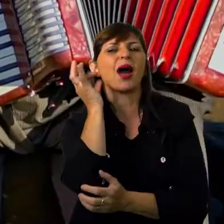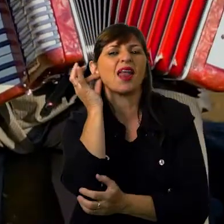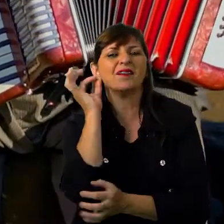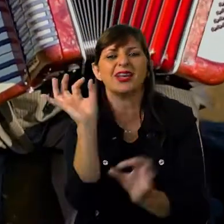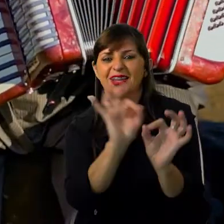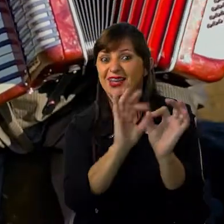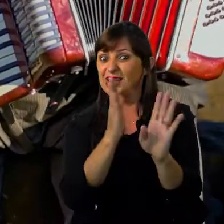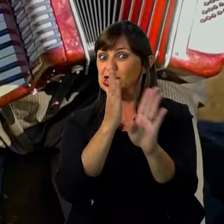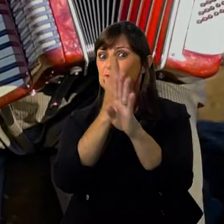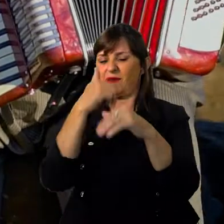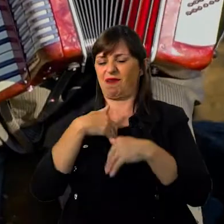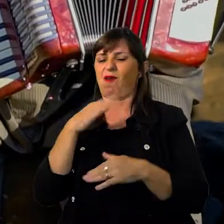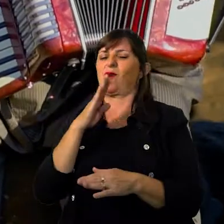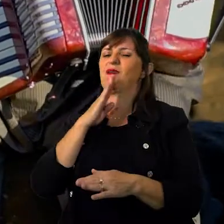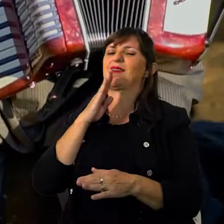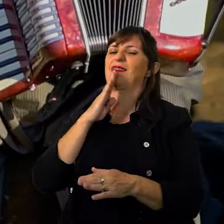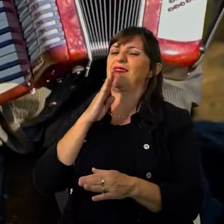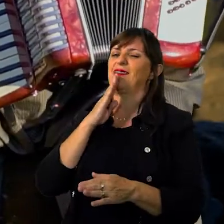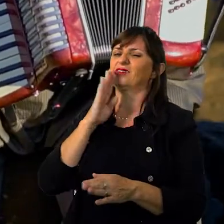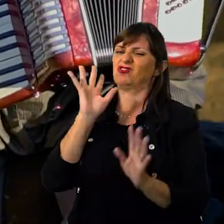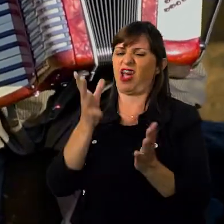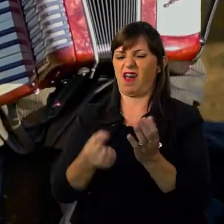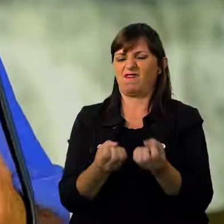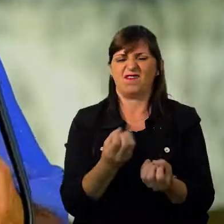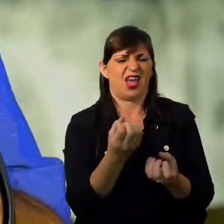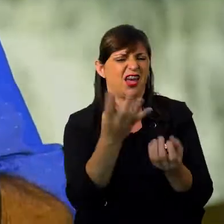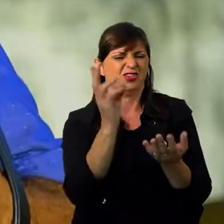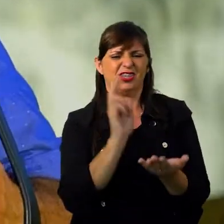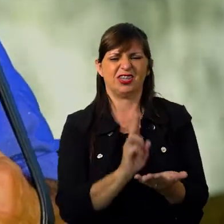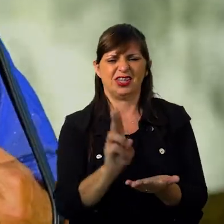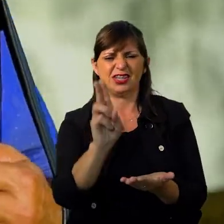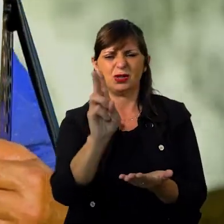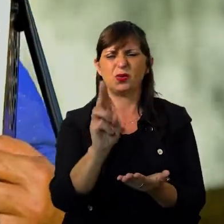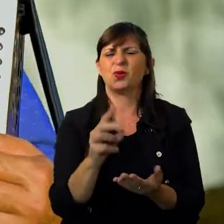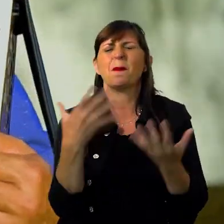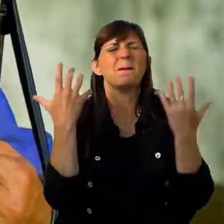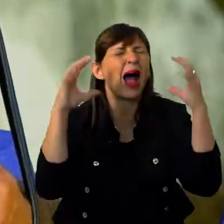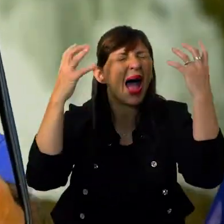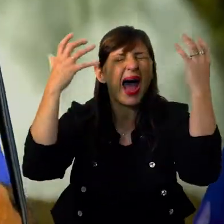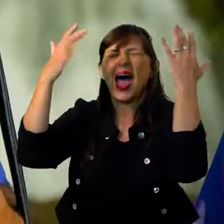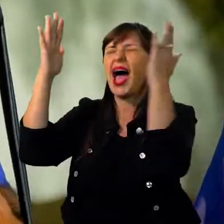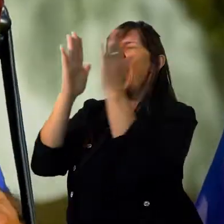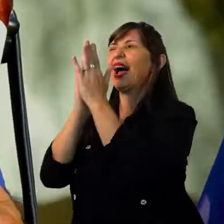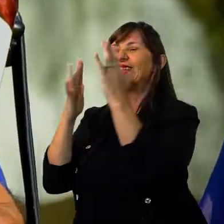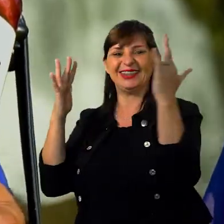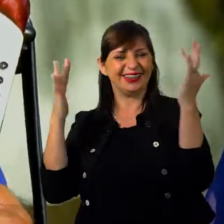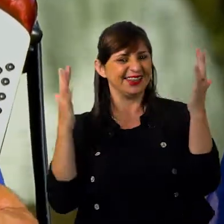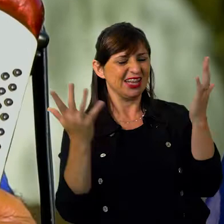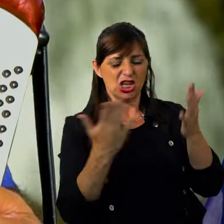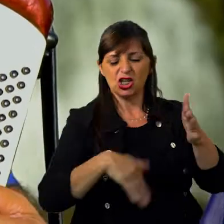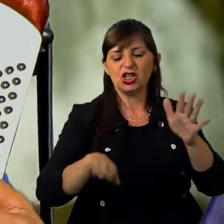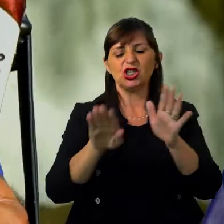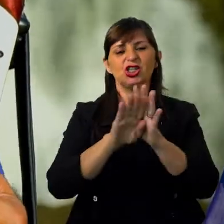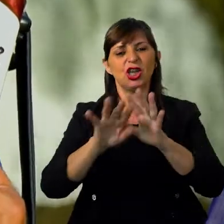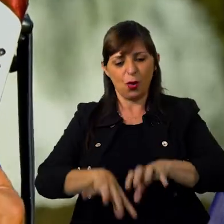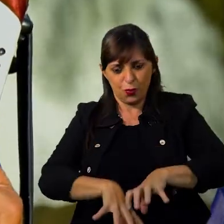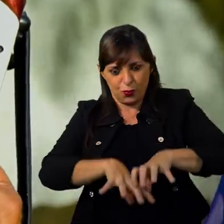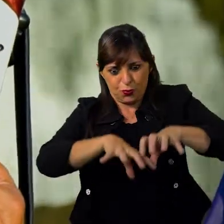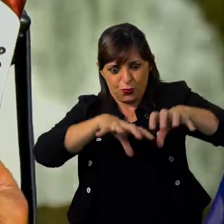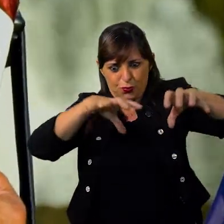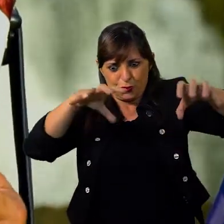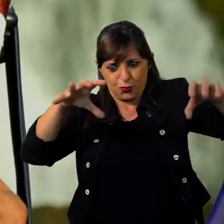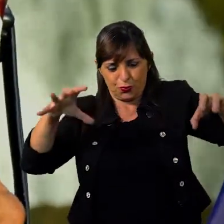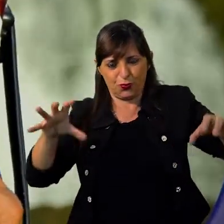vou soltar me a balsa no rio forever Maravilhas que